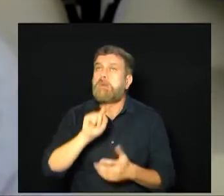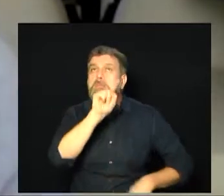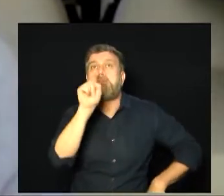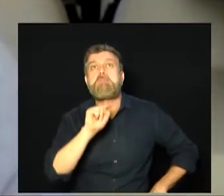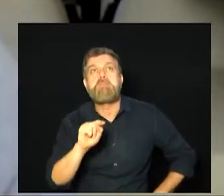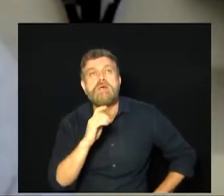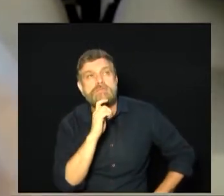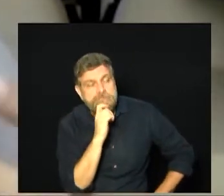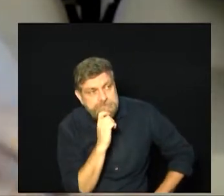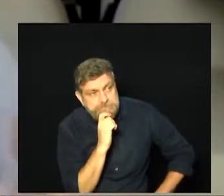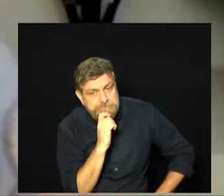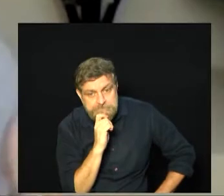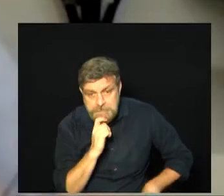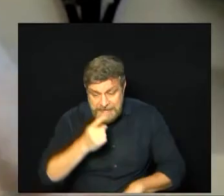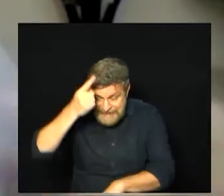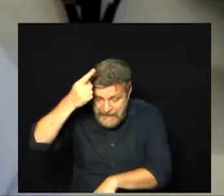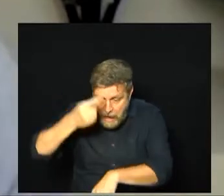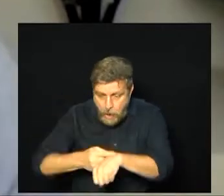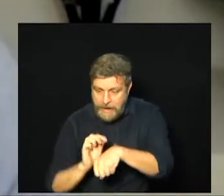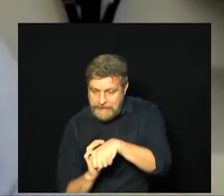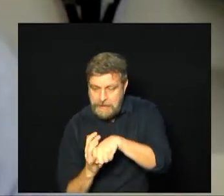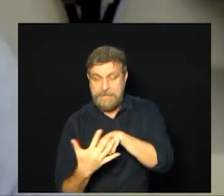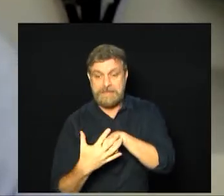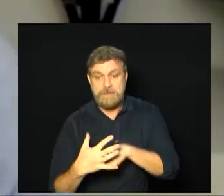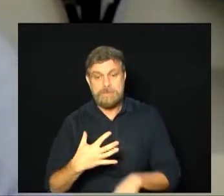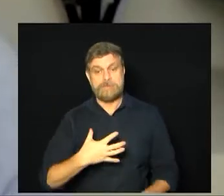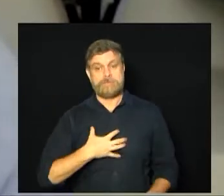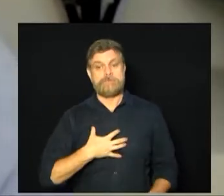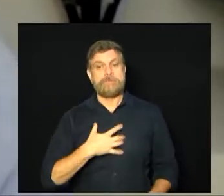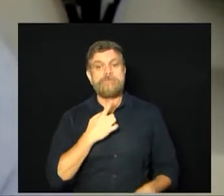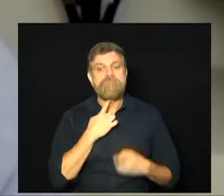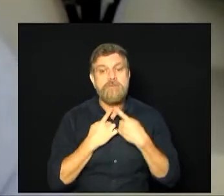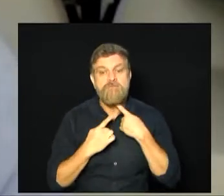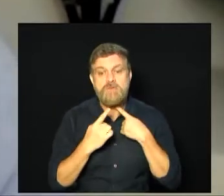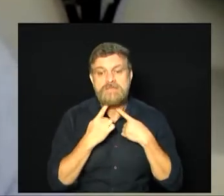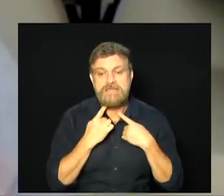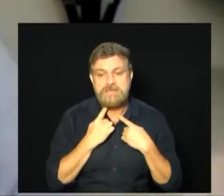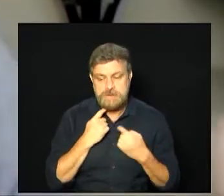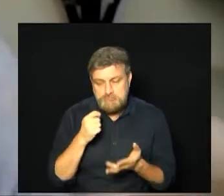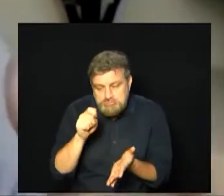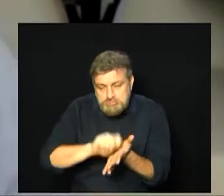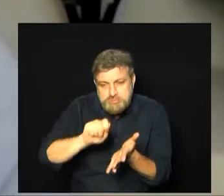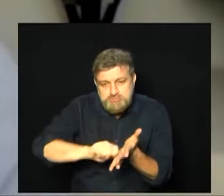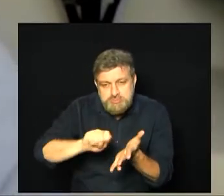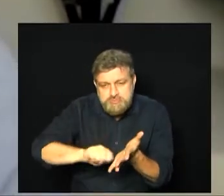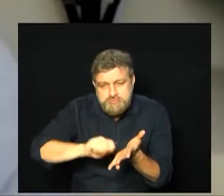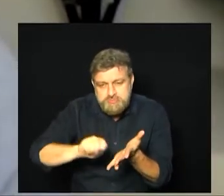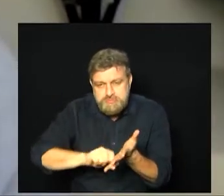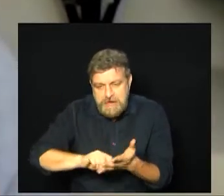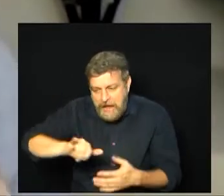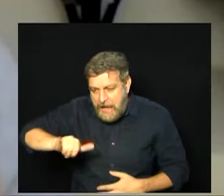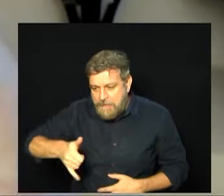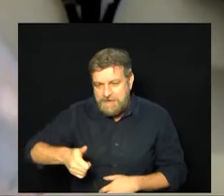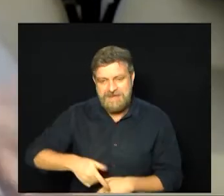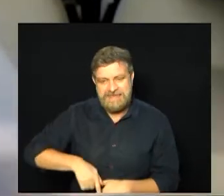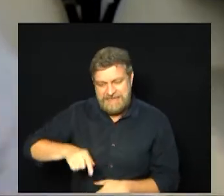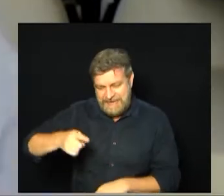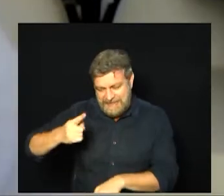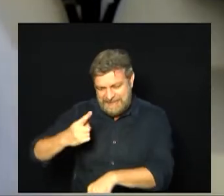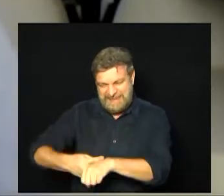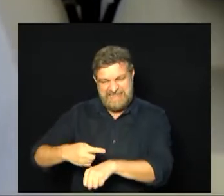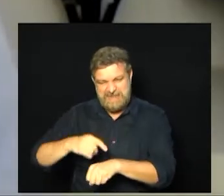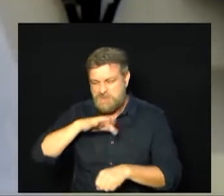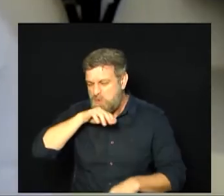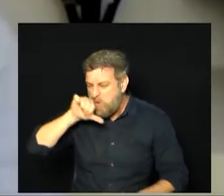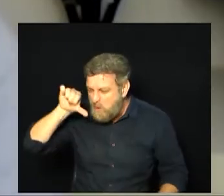mas esse momento da pandemia me impulsionou a tentar fazer ali uma limonada daquele limão azedo que estava